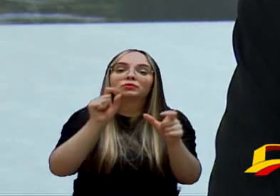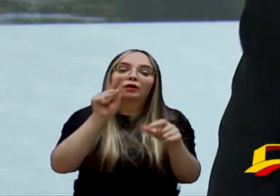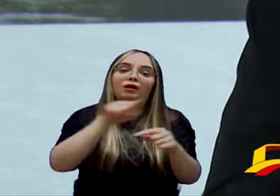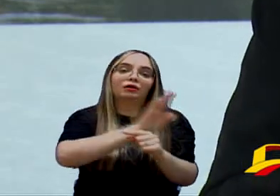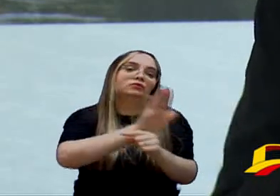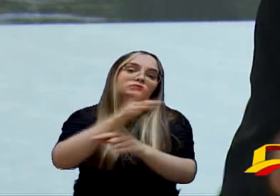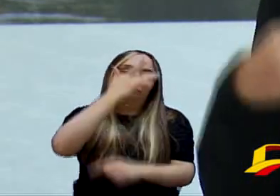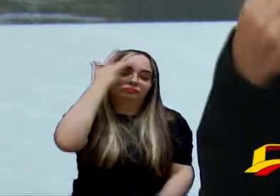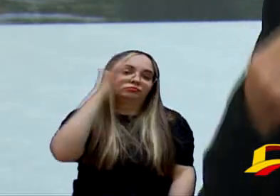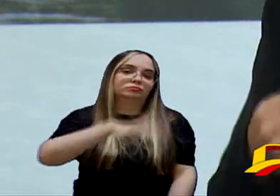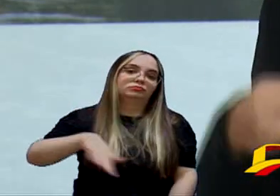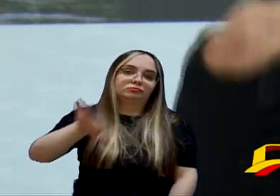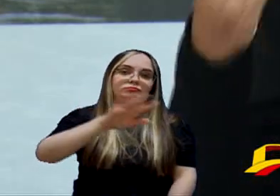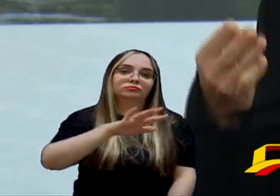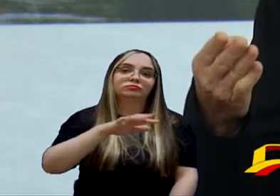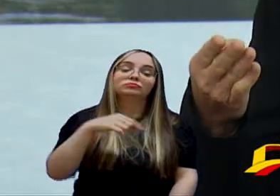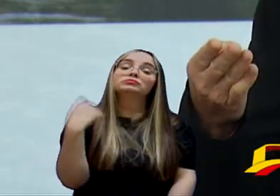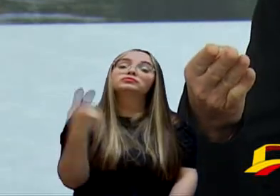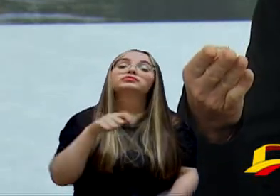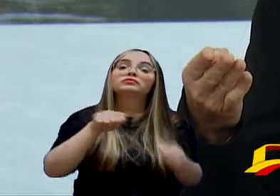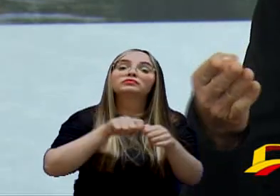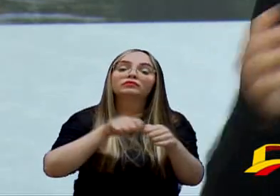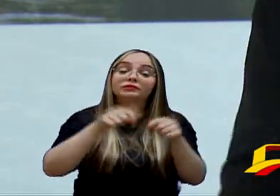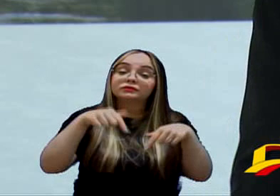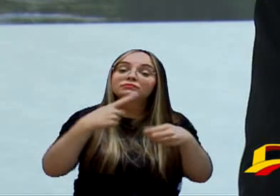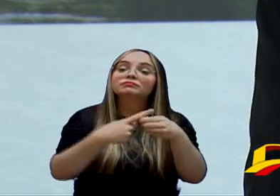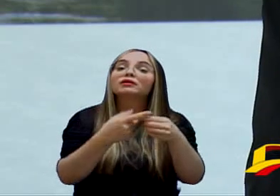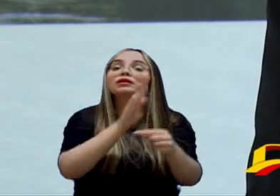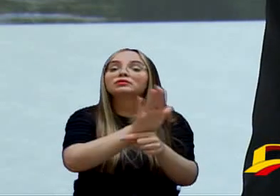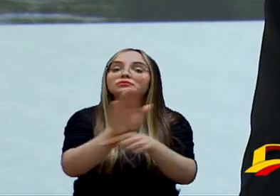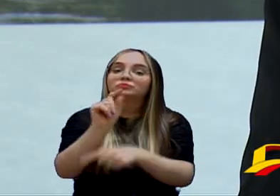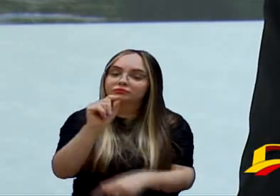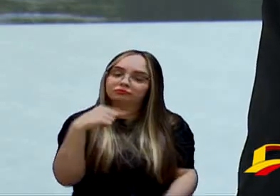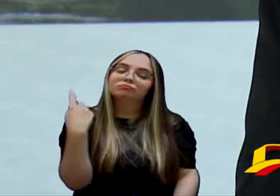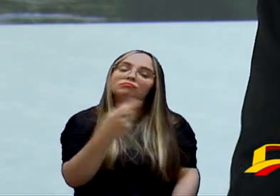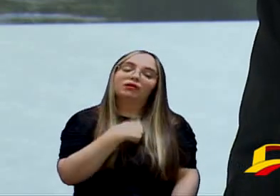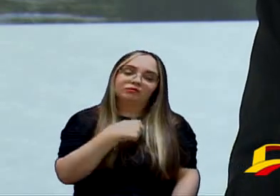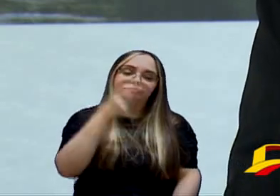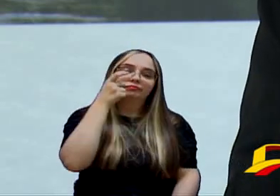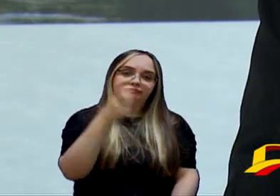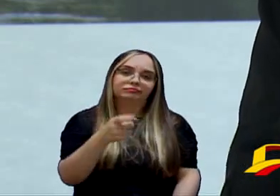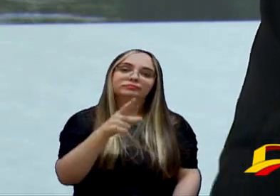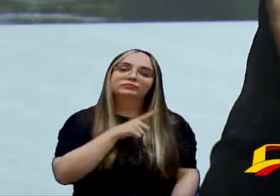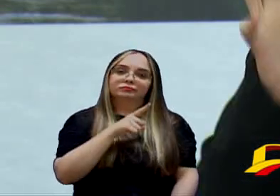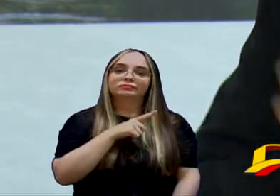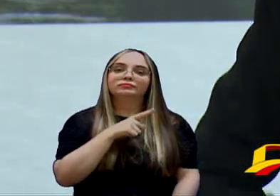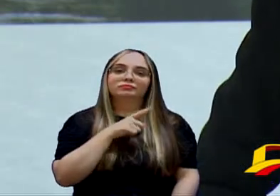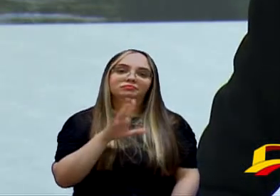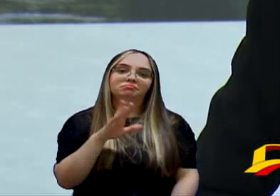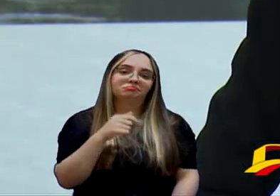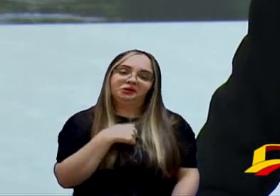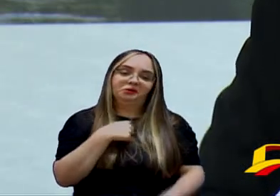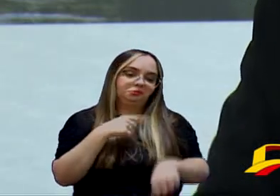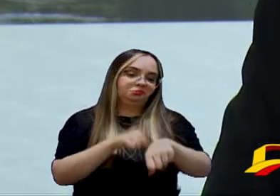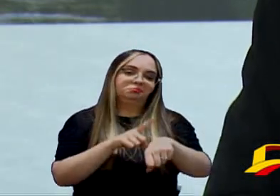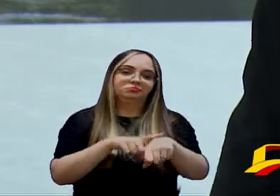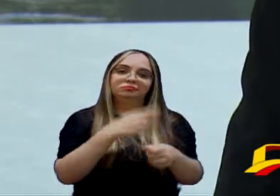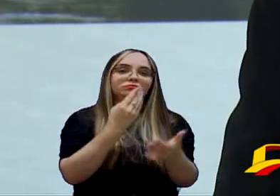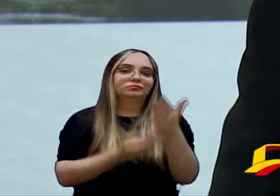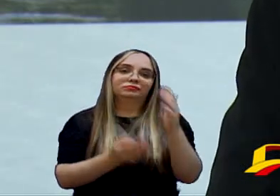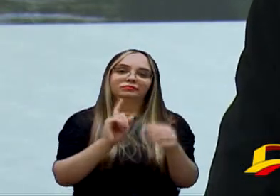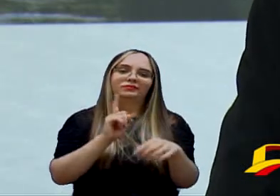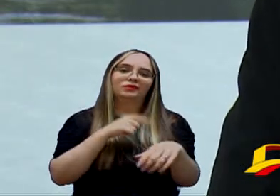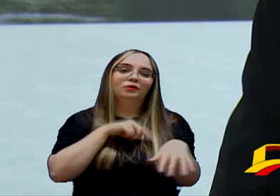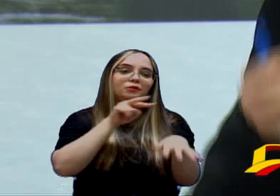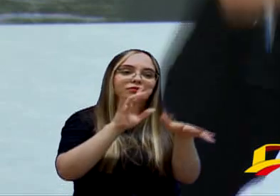com população e o que a gente vem realizando na cidade isso se interessa agora eu não vou perder meu tempo ficar